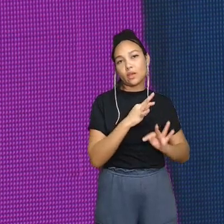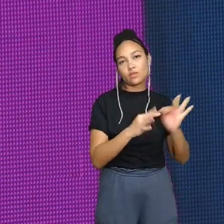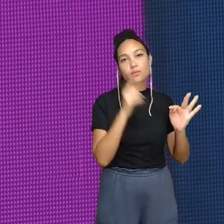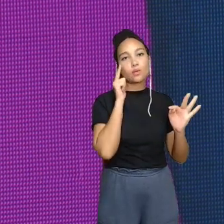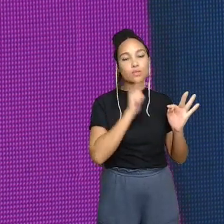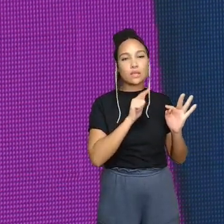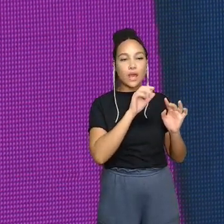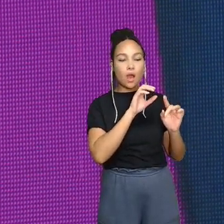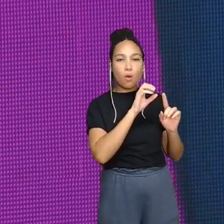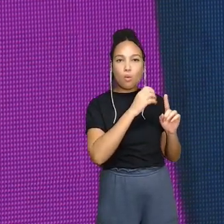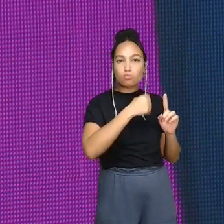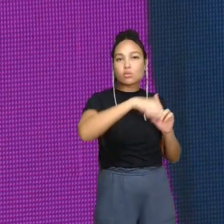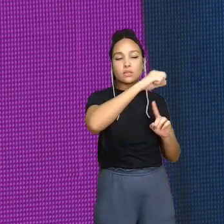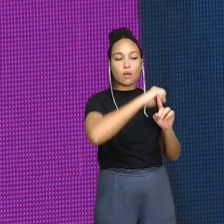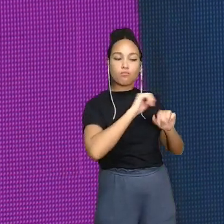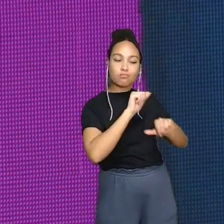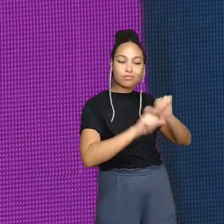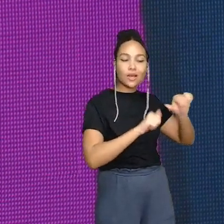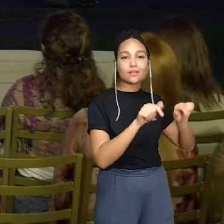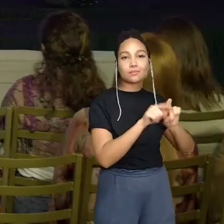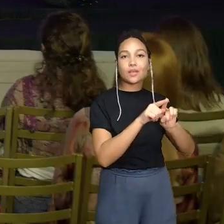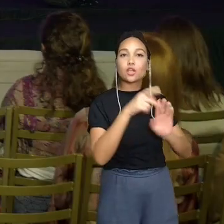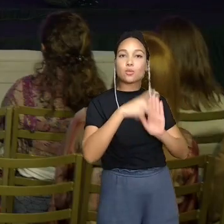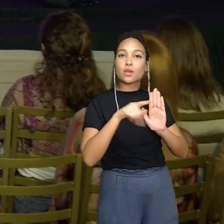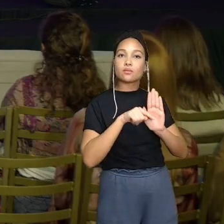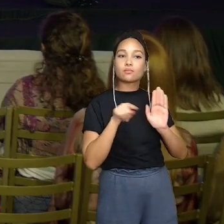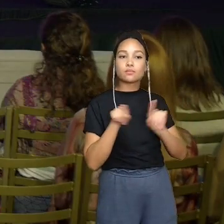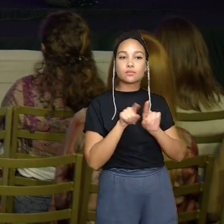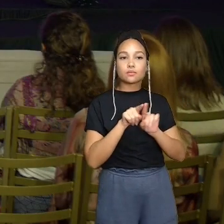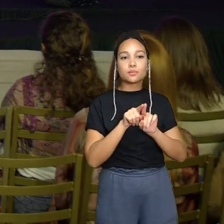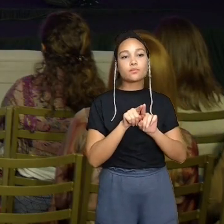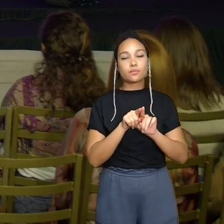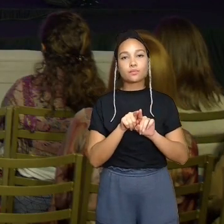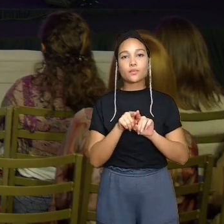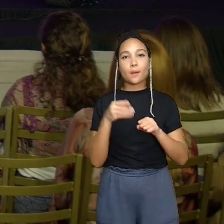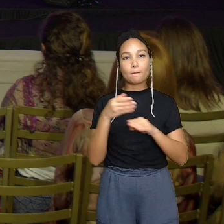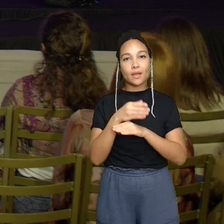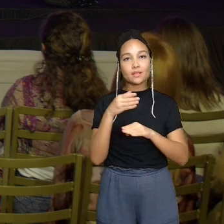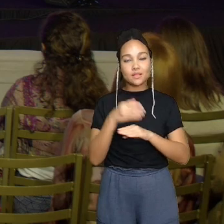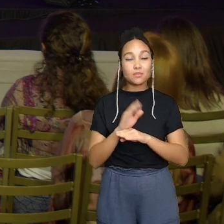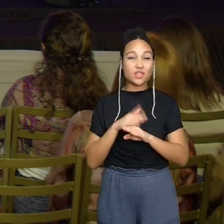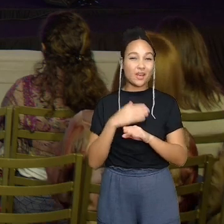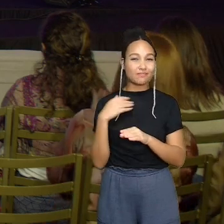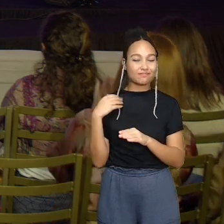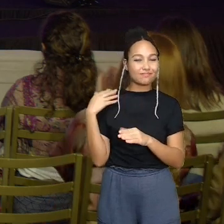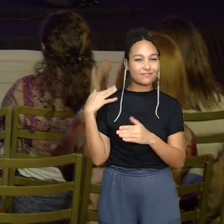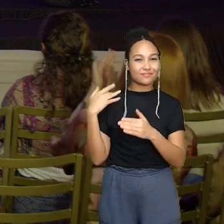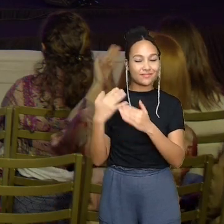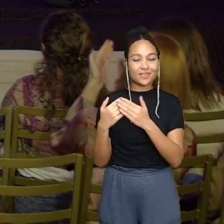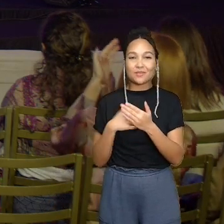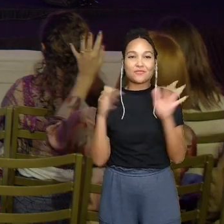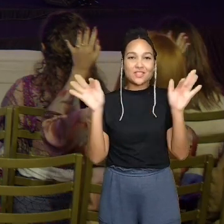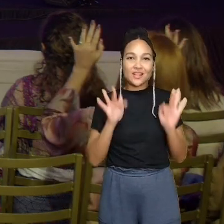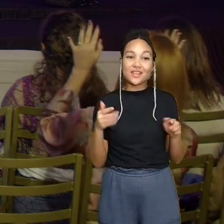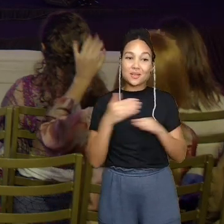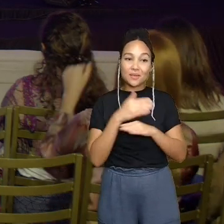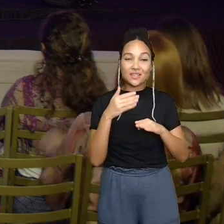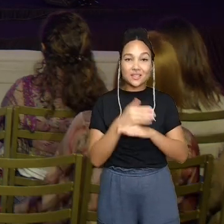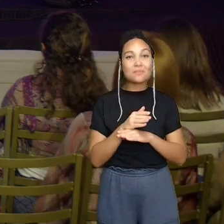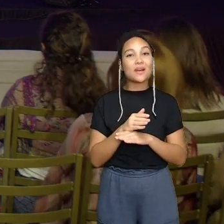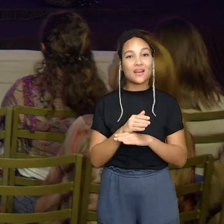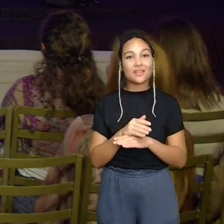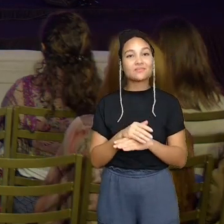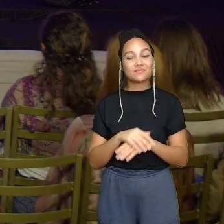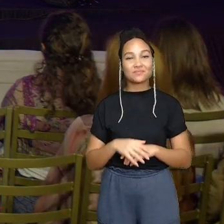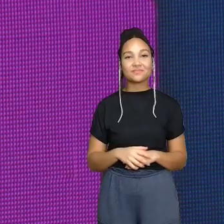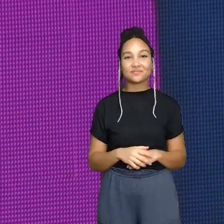social. E entre esses projetos eu sou fellow do Social Good Brasil, né, há alguns anos, tenho essa alegria. Um beijo aos nossos fellows,